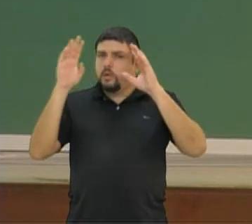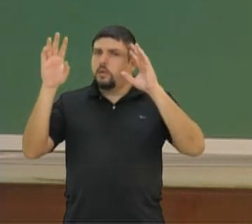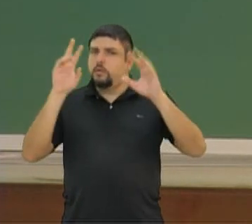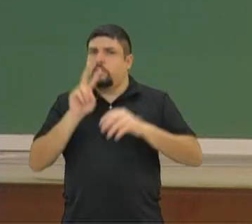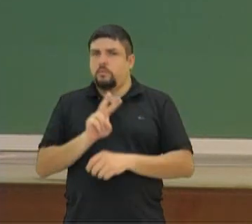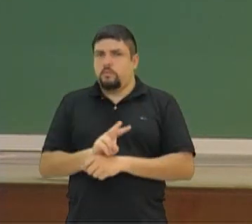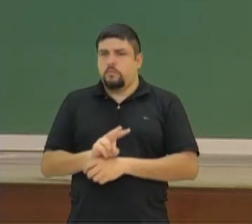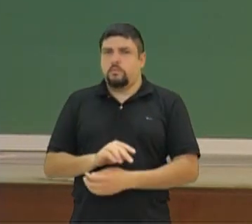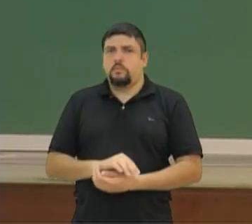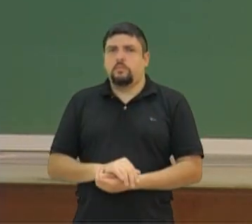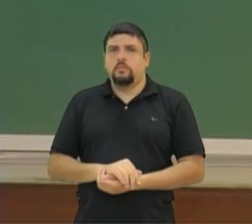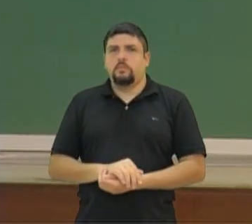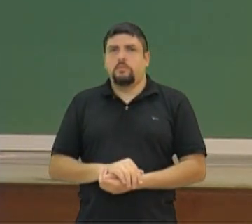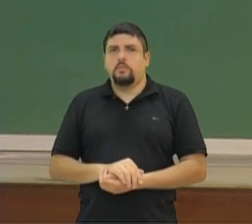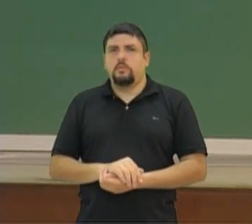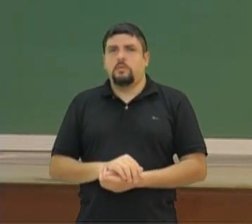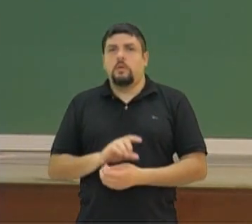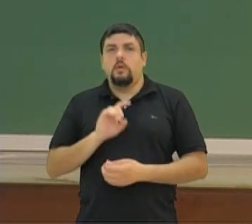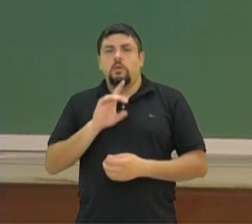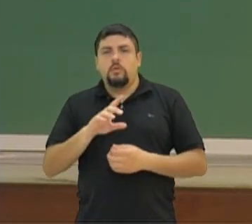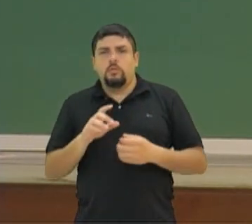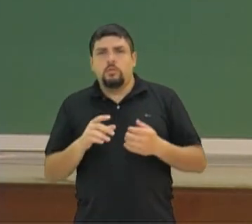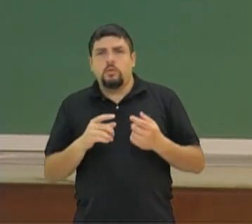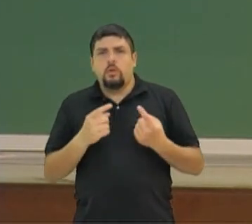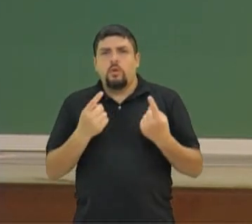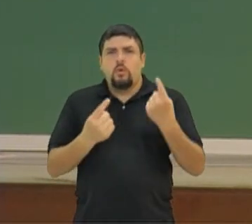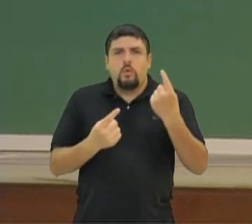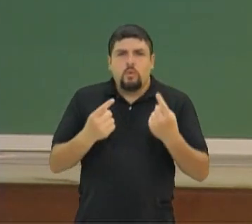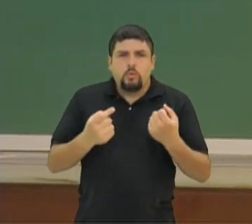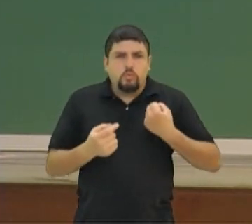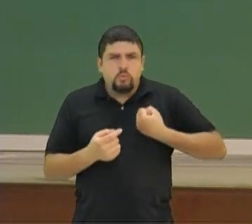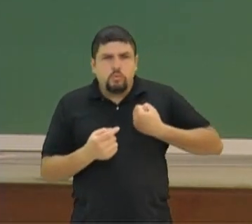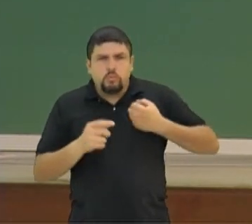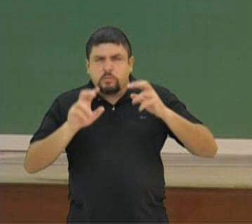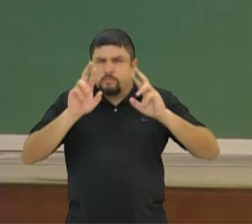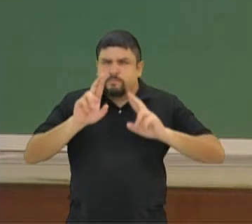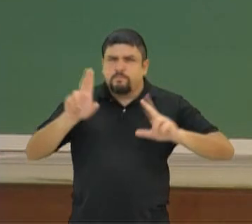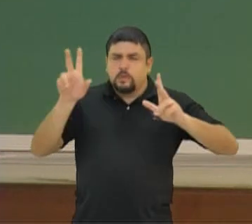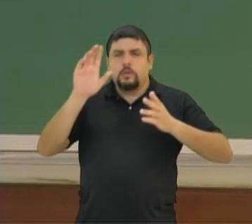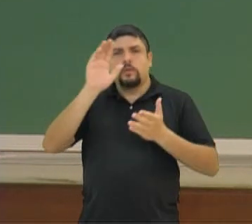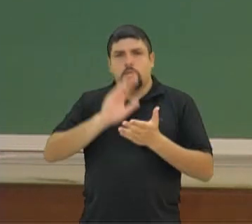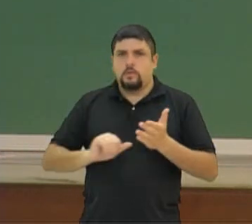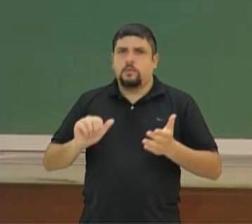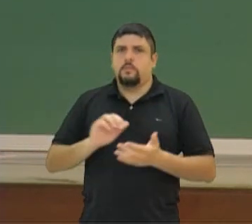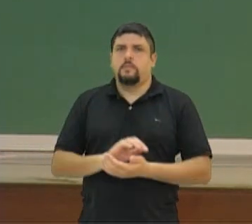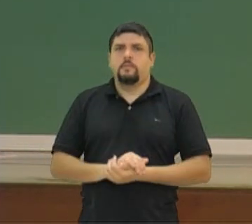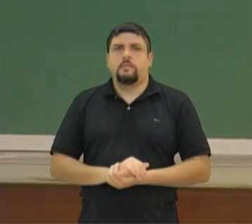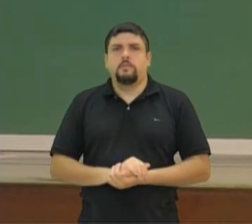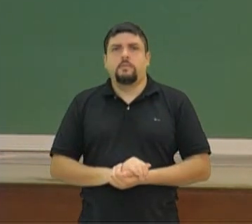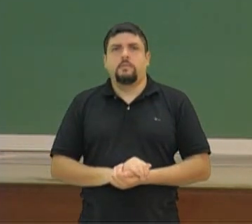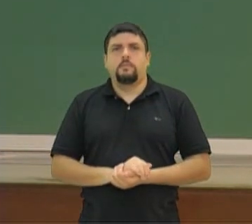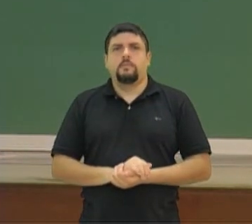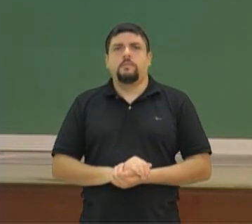só aquela que tem valor expresso diferenciado. Muito bem, gente. Então,